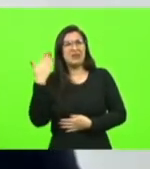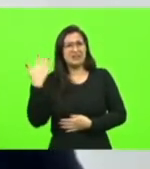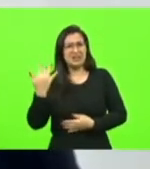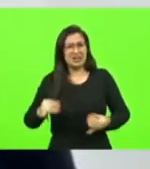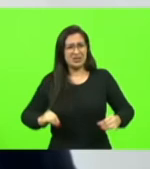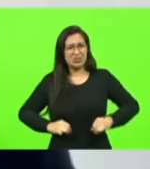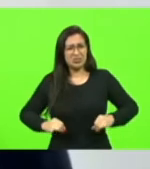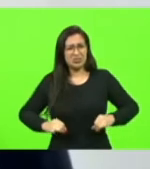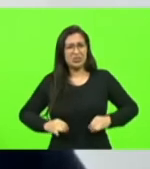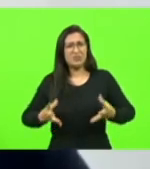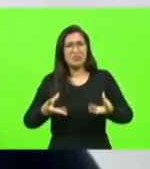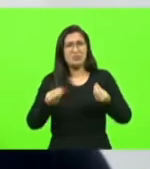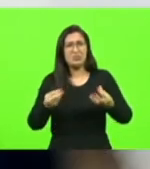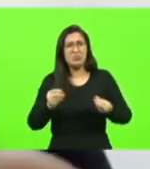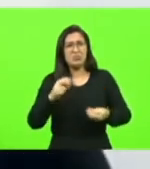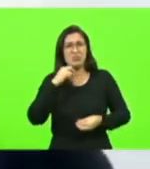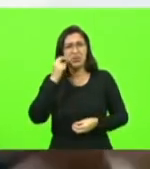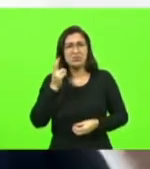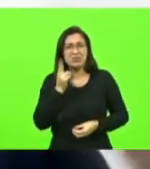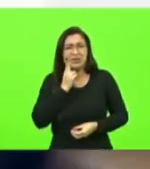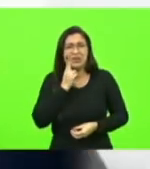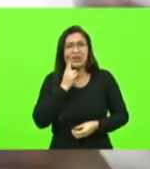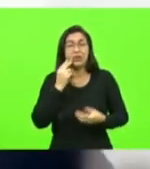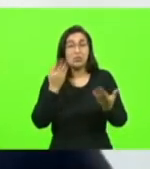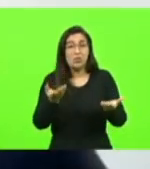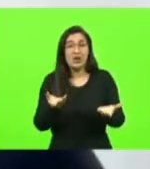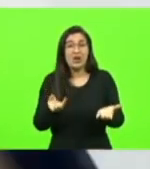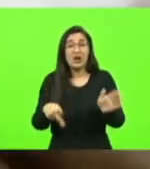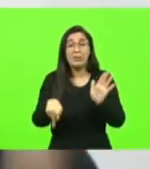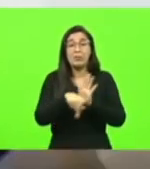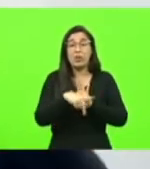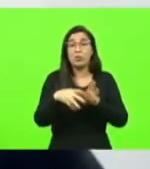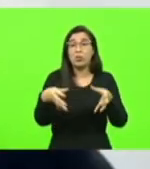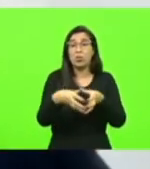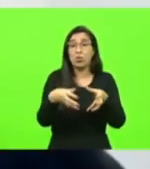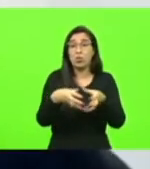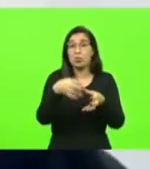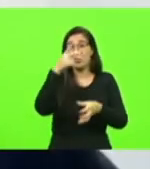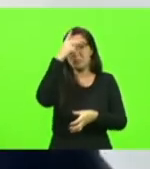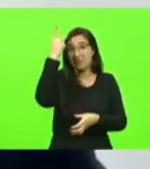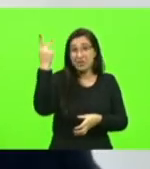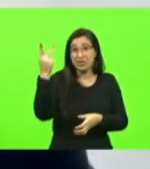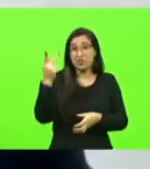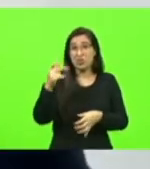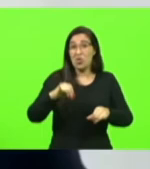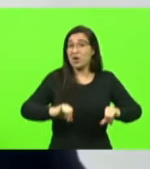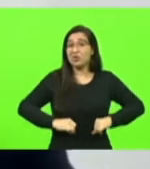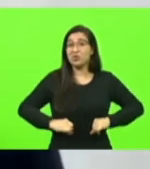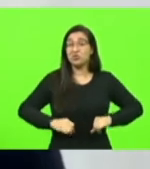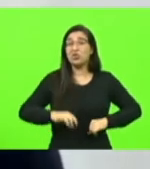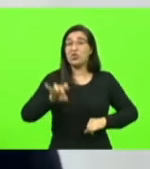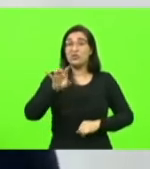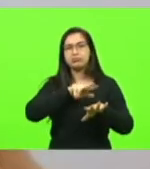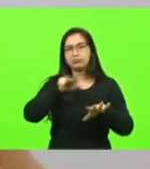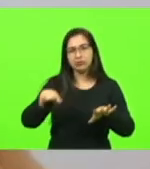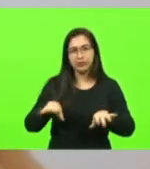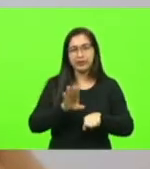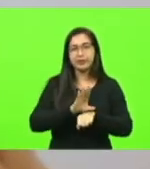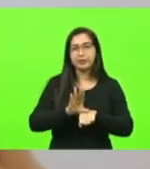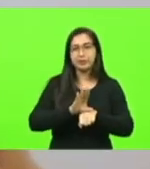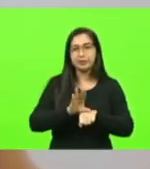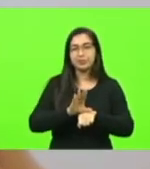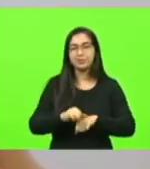ela passa a entender que ela faz parte de um grupo de pessoas para sofrer e ser desumanizada.